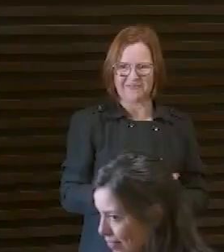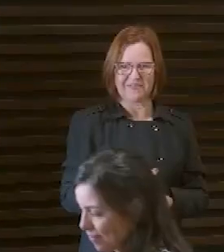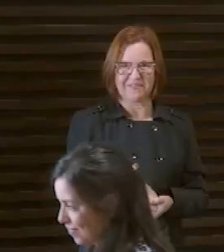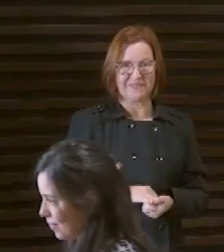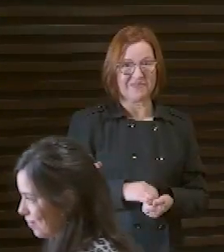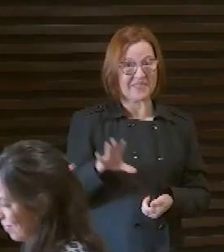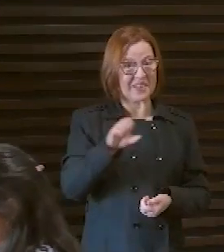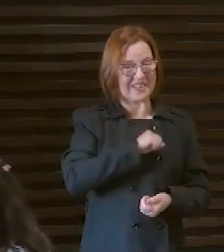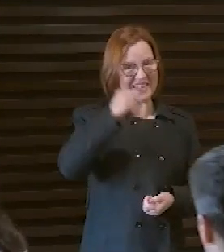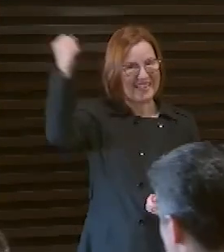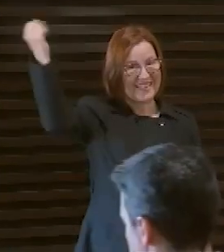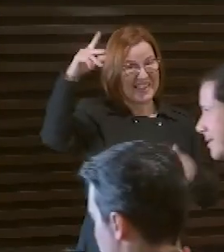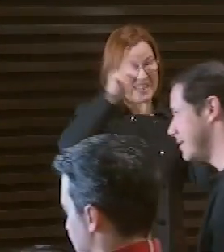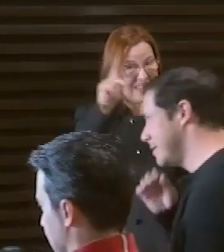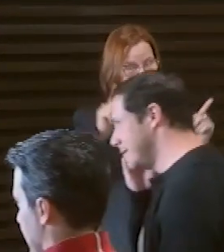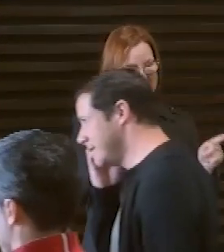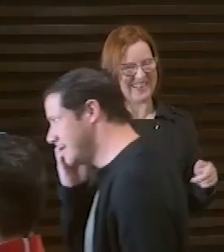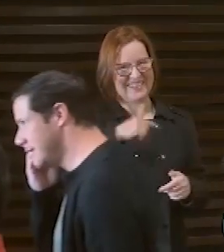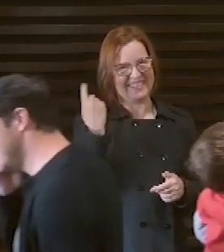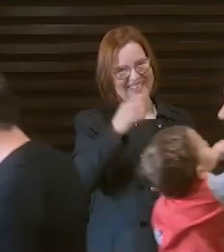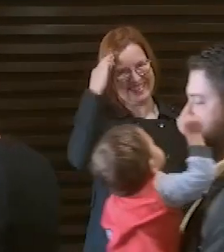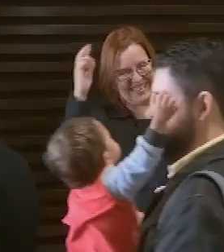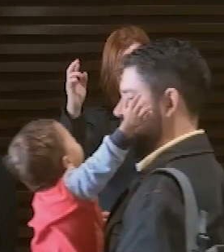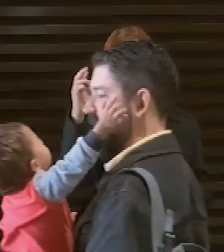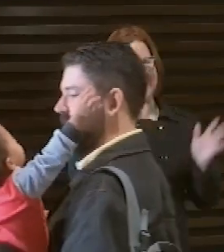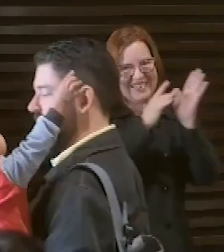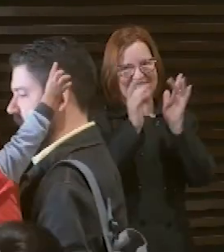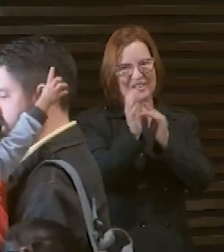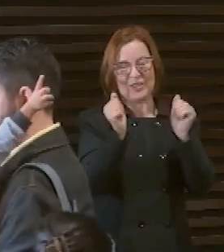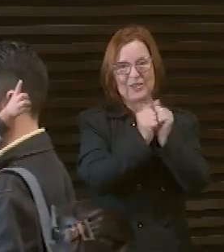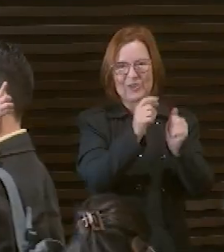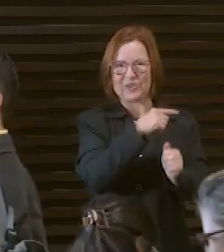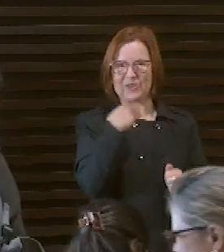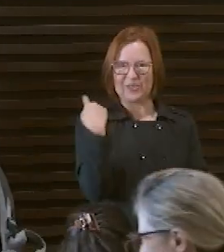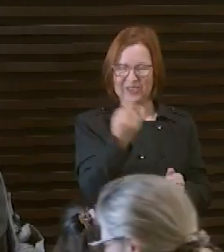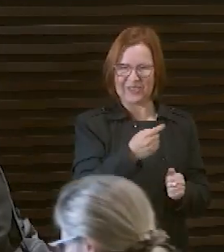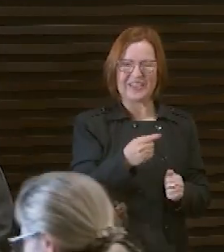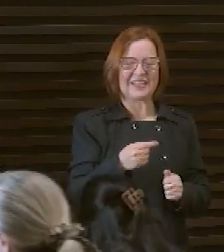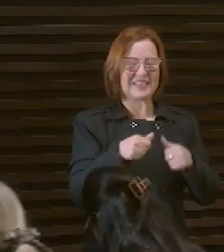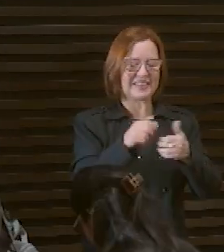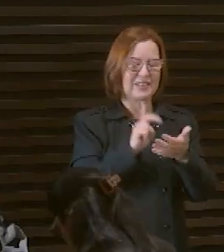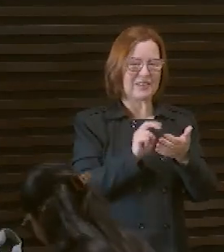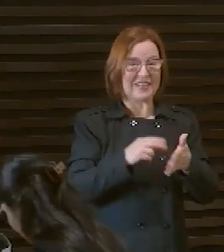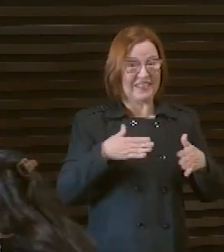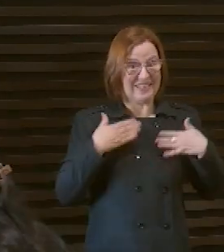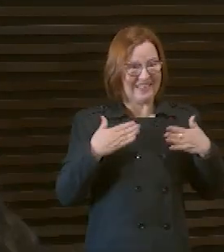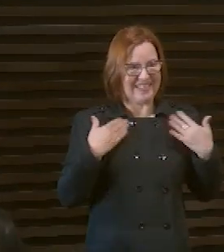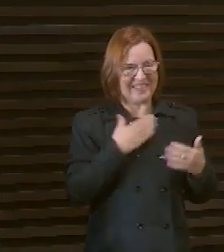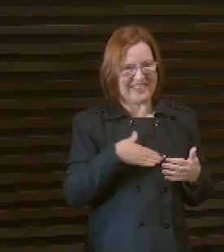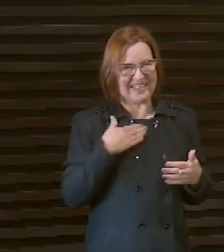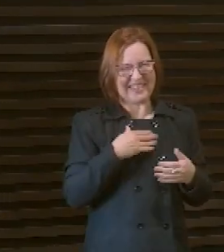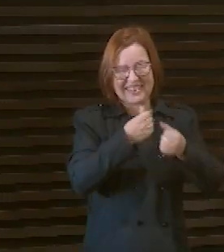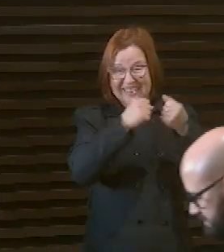Amados, a graça e a paz do nosso Senhor Jesus seja com todos nós nessa manhã. É uma alegria, um prazer muito grande poder